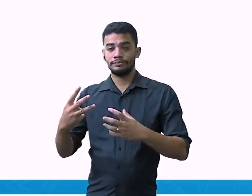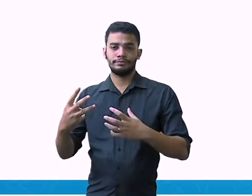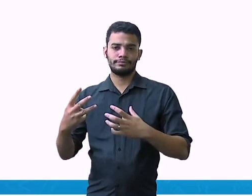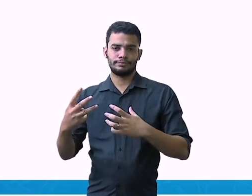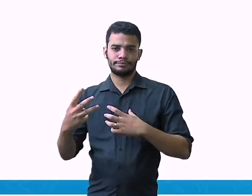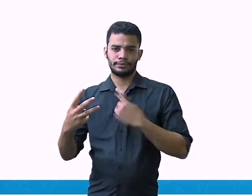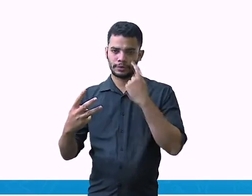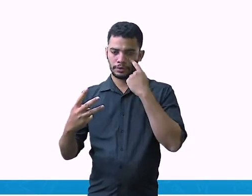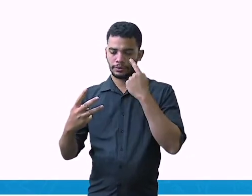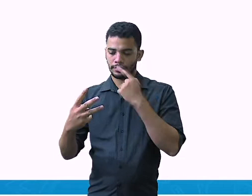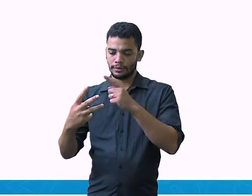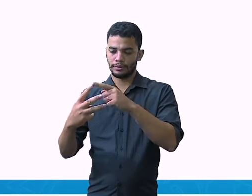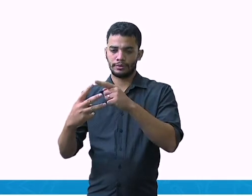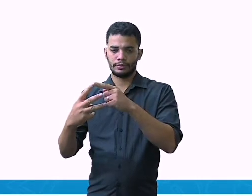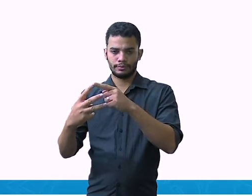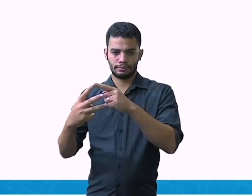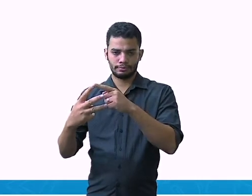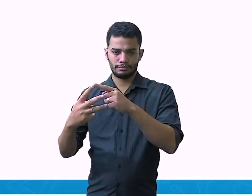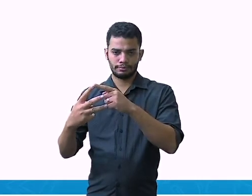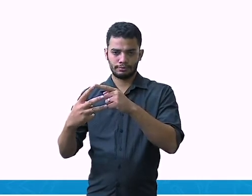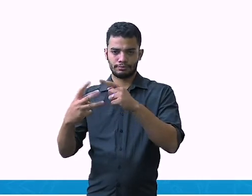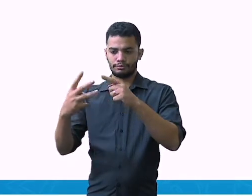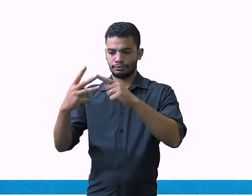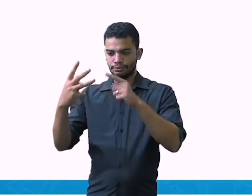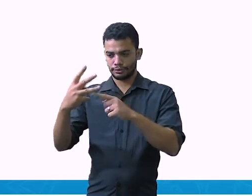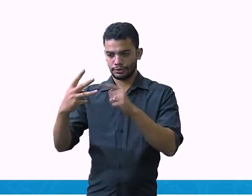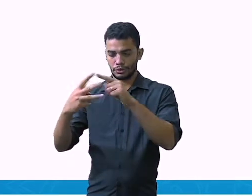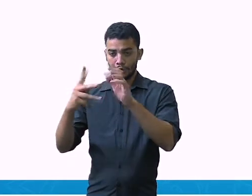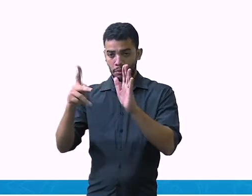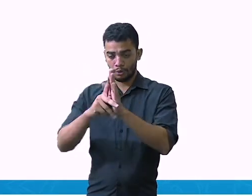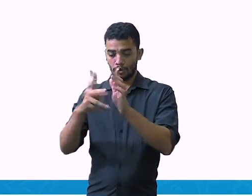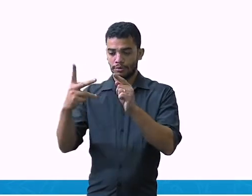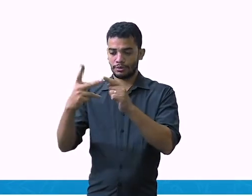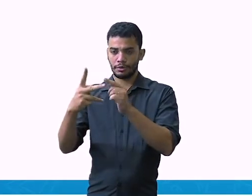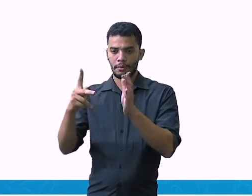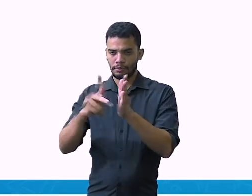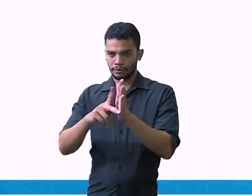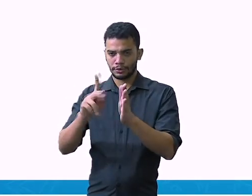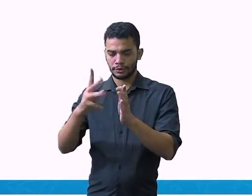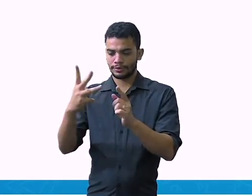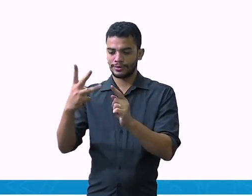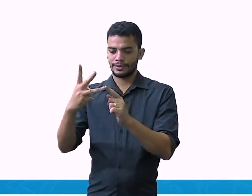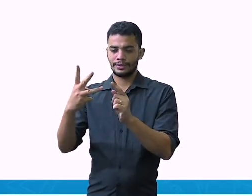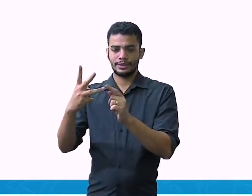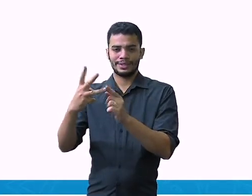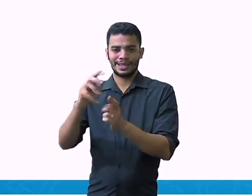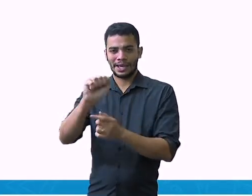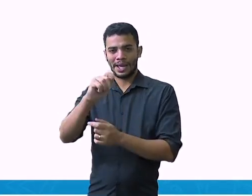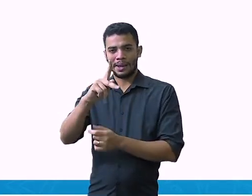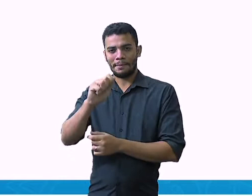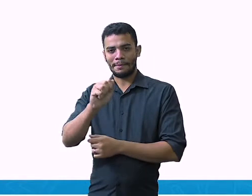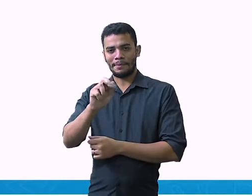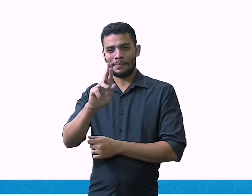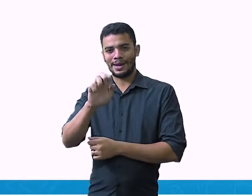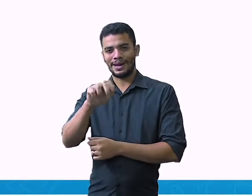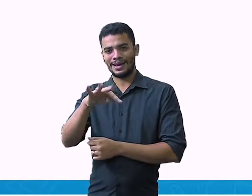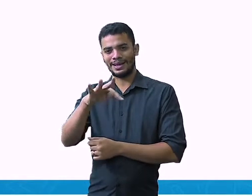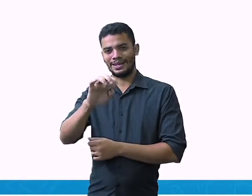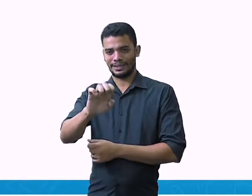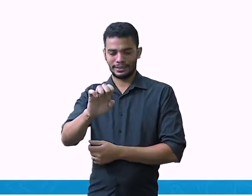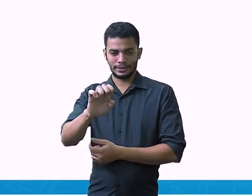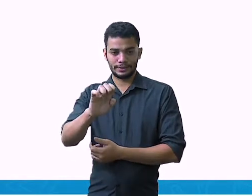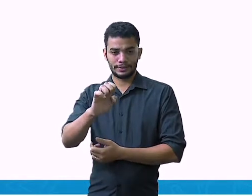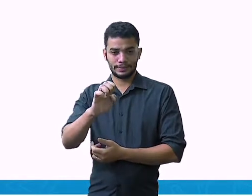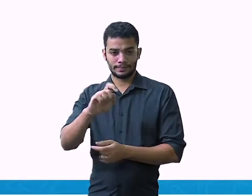a própria, imprópria e a aparente. Então, para quem assistiu a nossa última aula, vocês